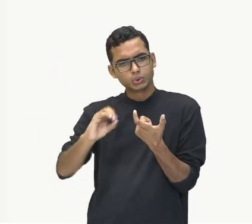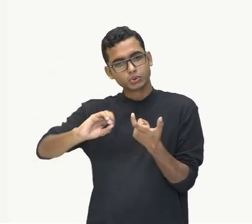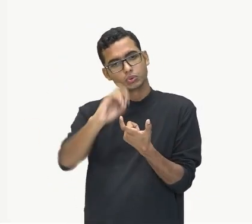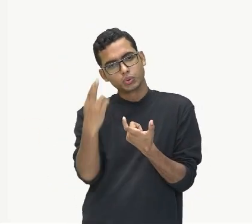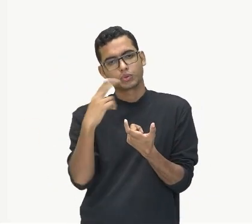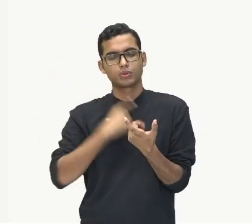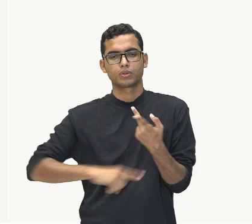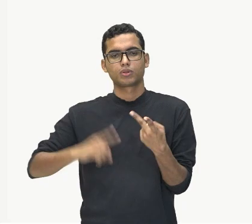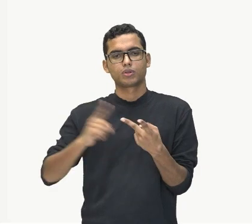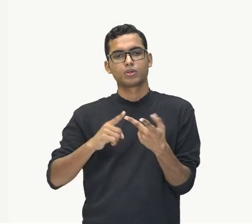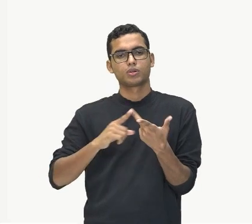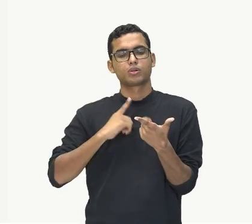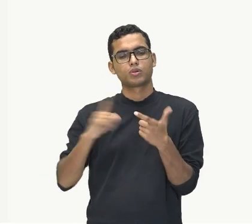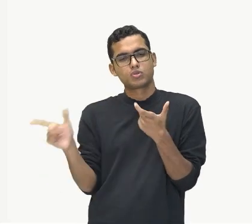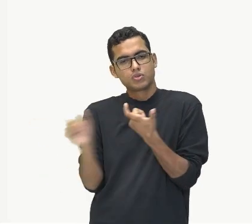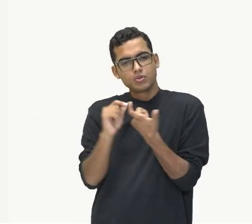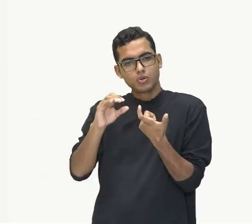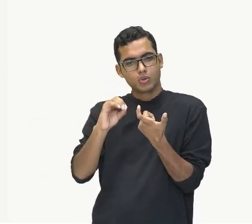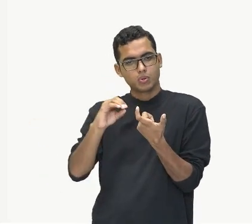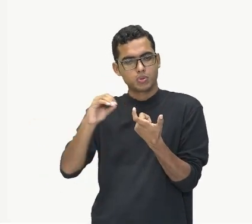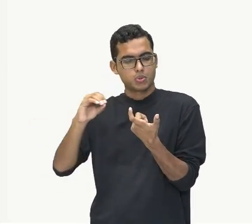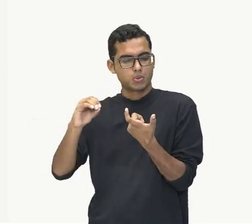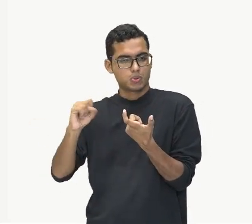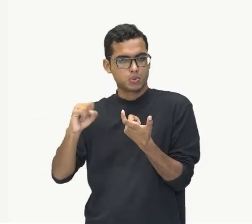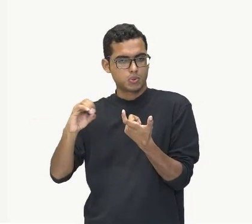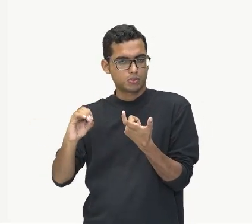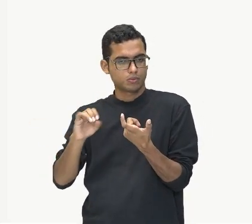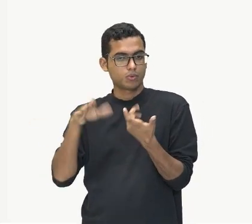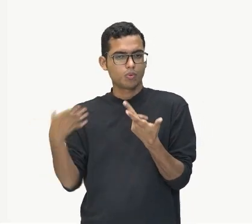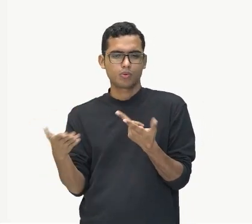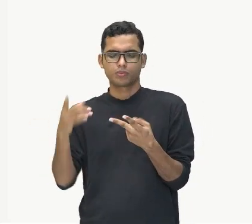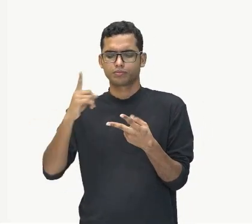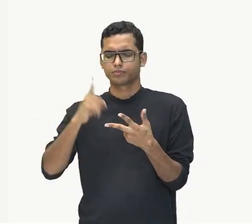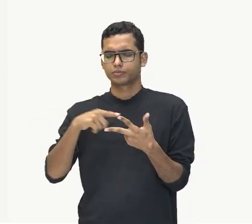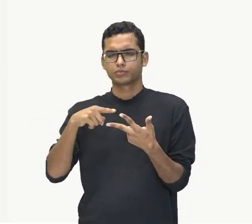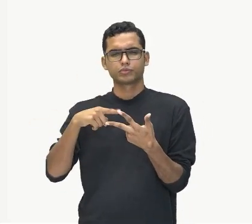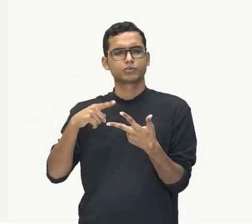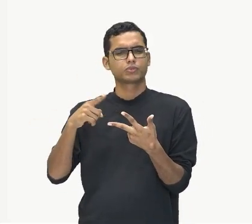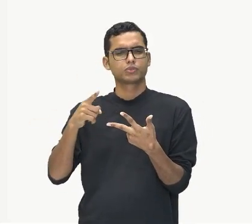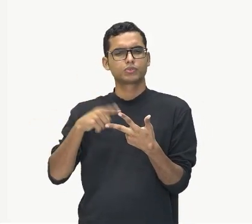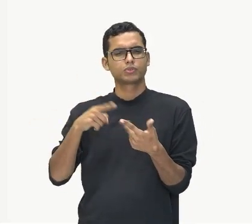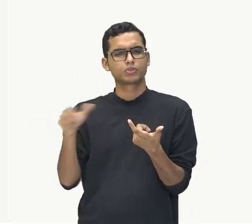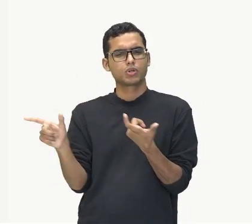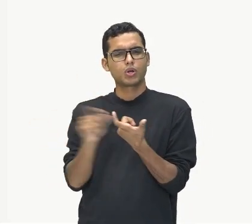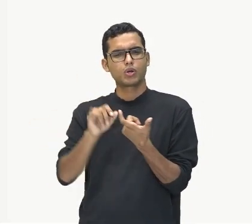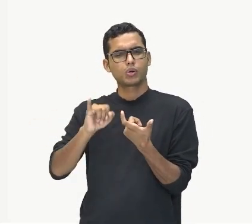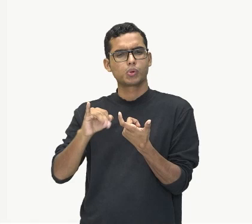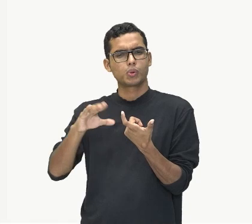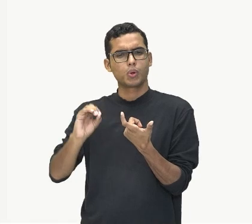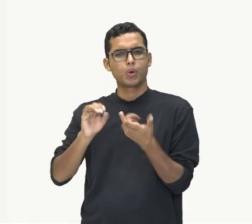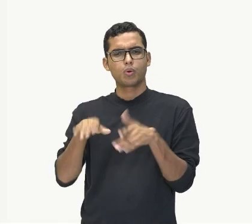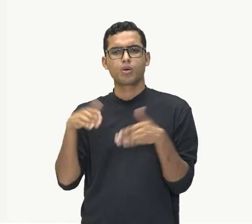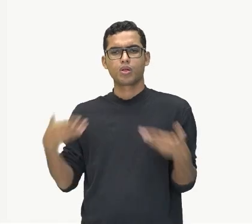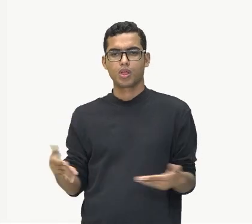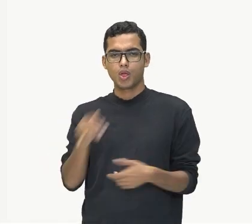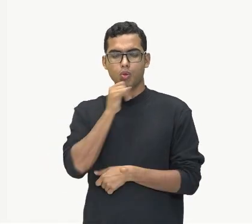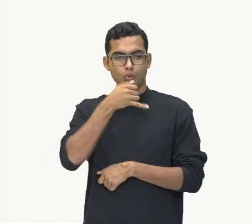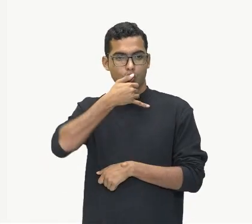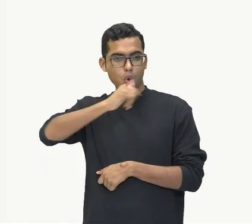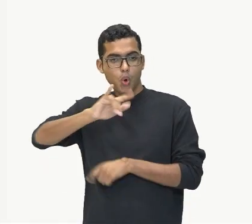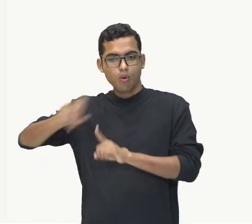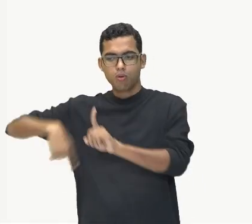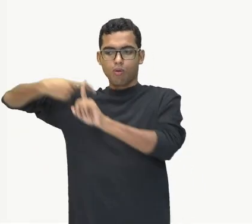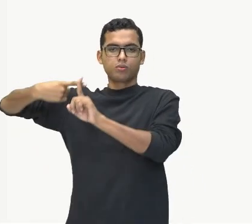o sufixo oso, tá? Quando é que eu uso o sufixo ico? Quando a carga for maior. E quando